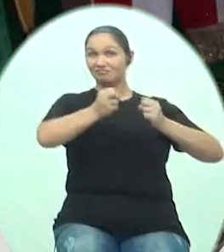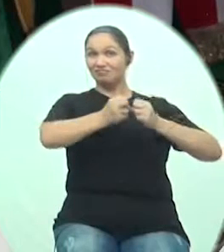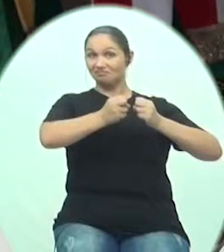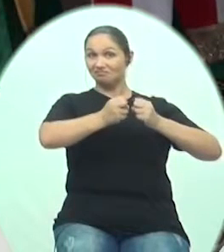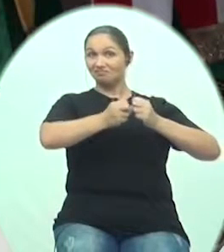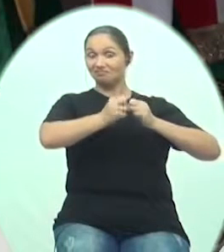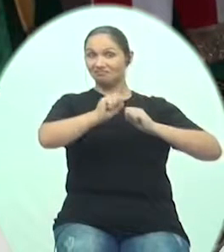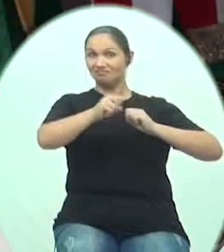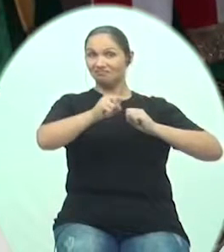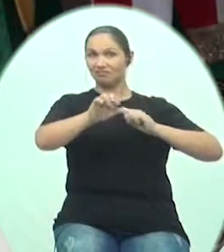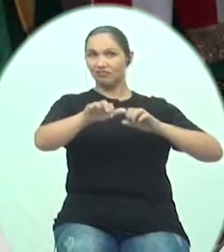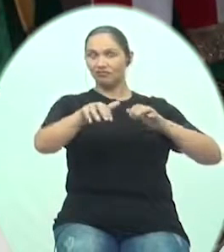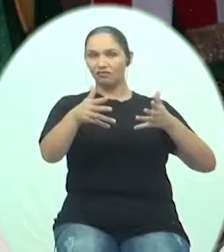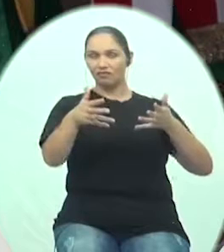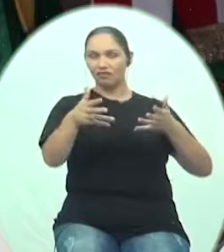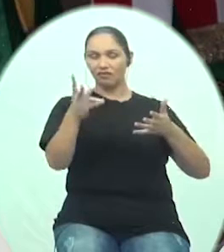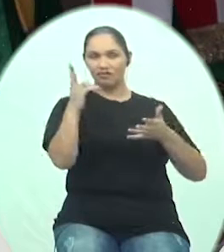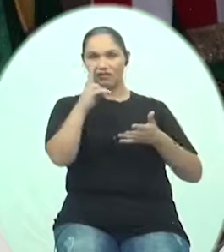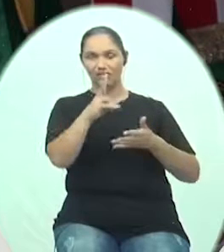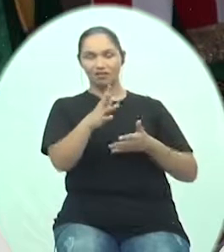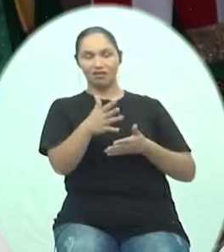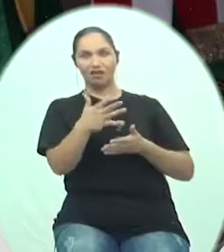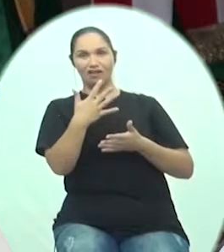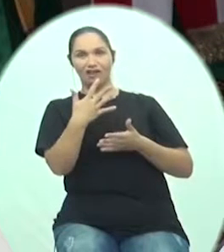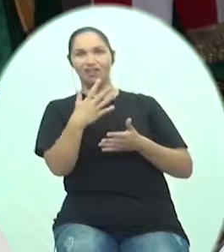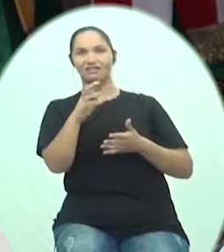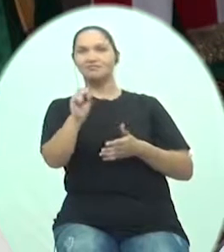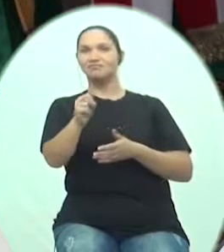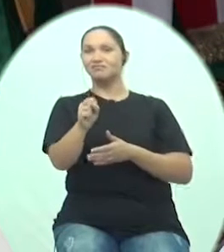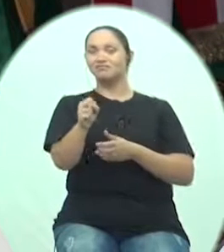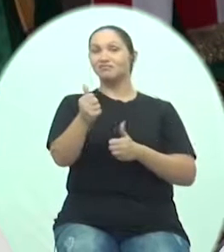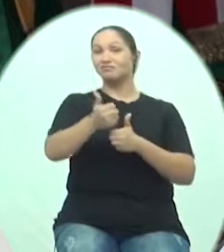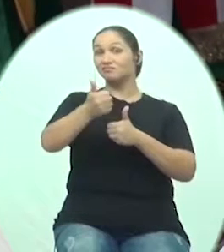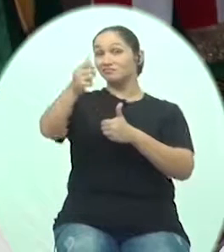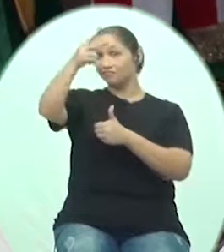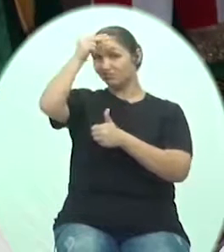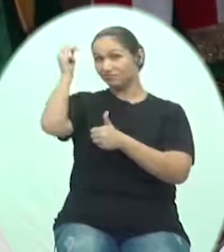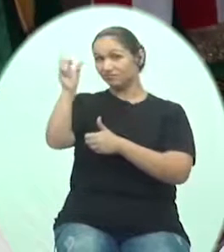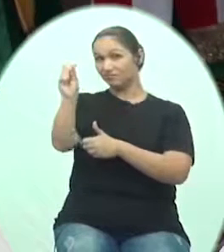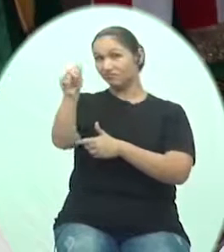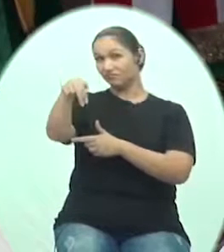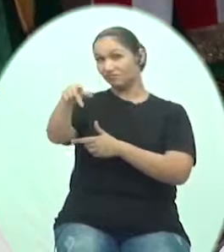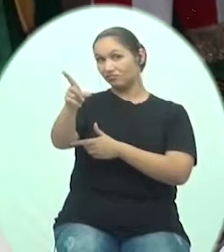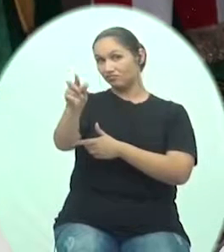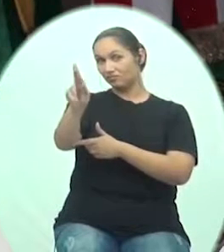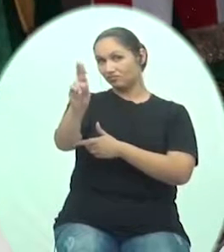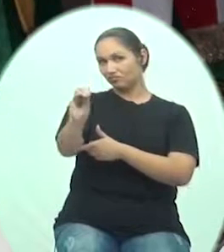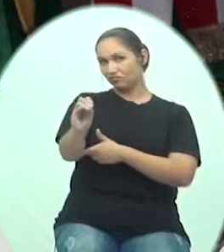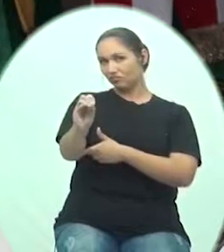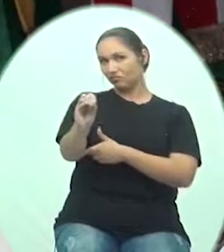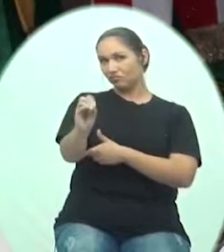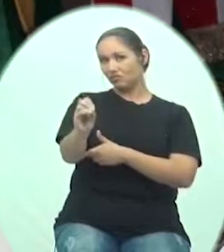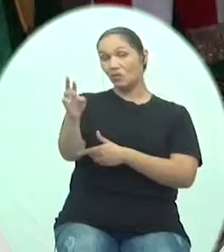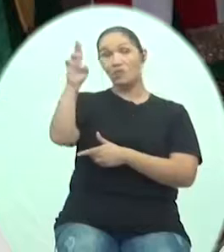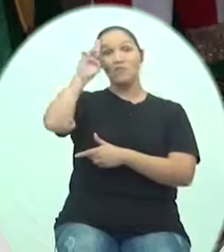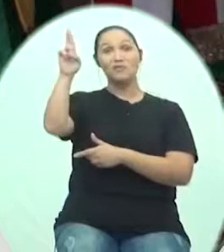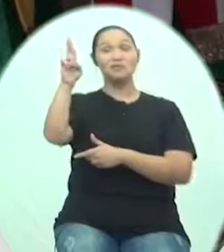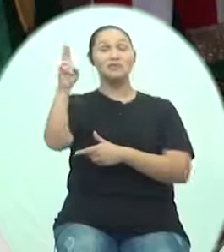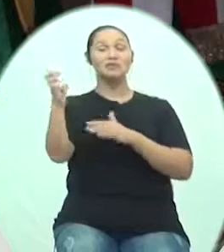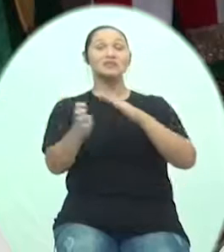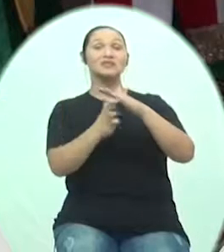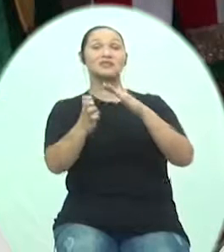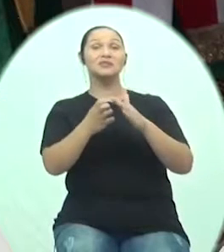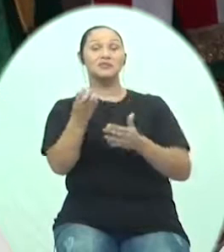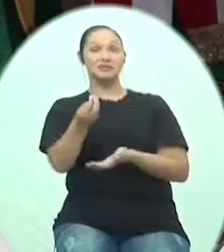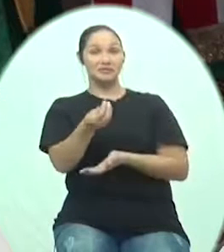isso chama atenção vice-prefeito Sand Serafim são boxes de atendimento em que está ali o dono da empresa ou sucessor